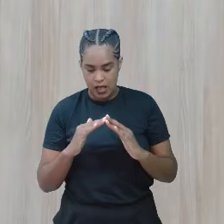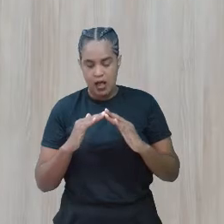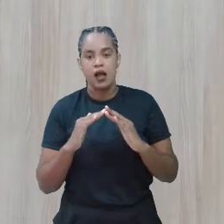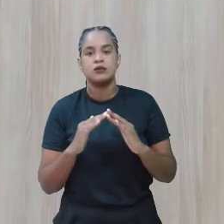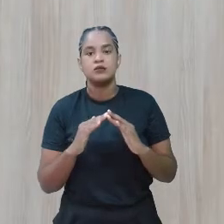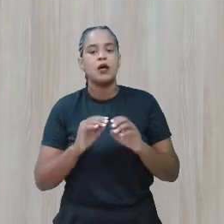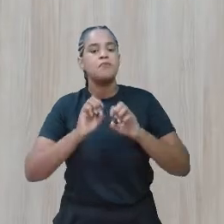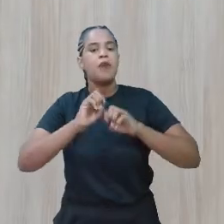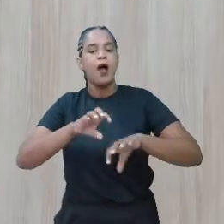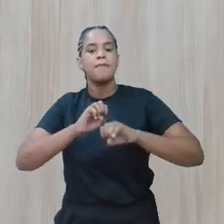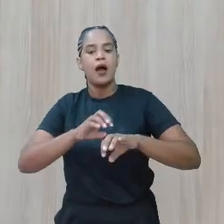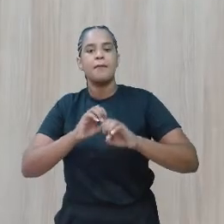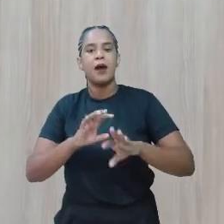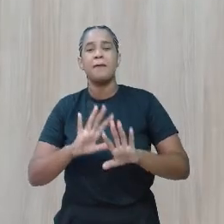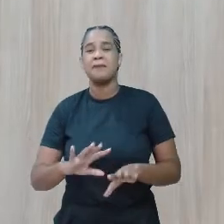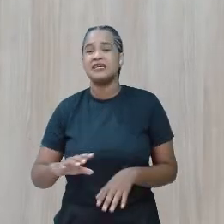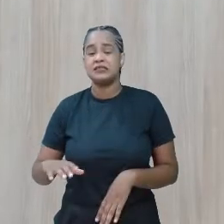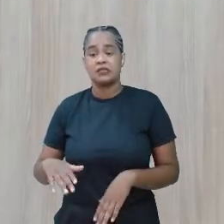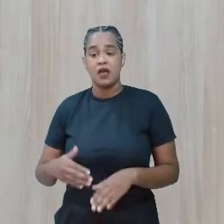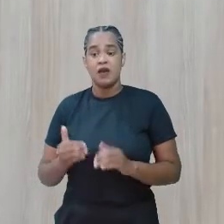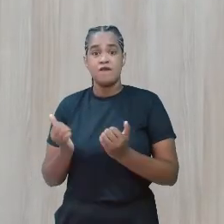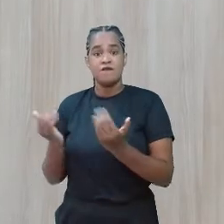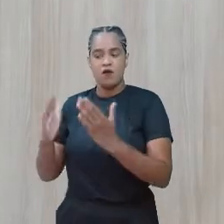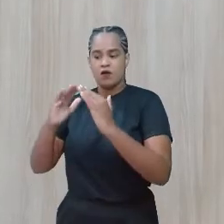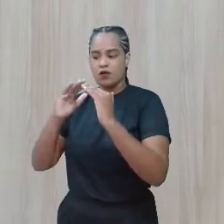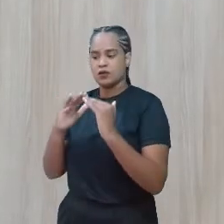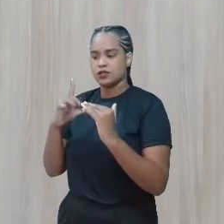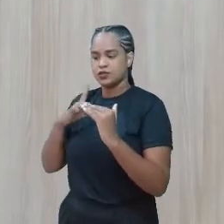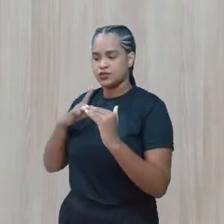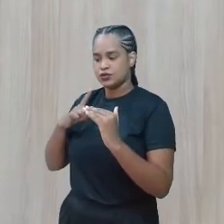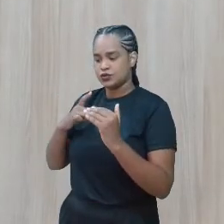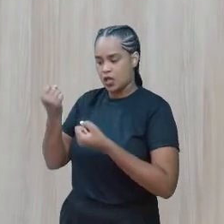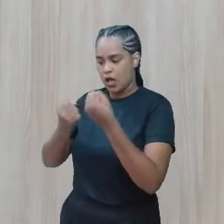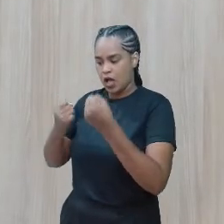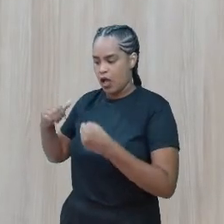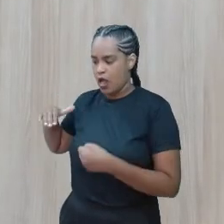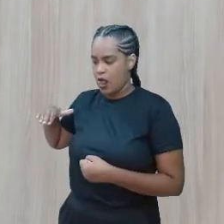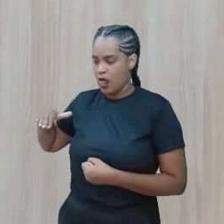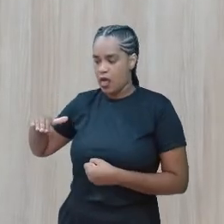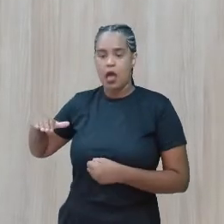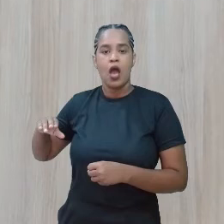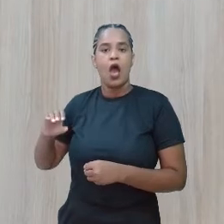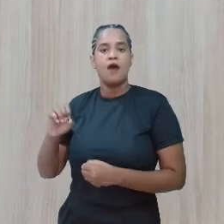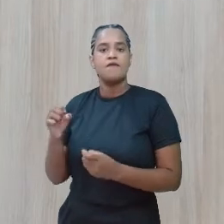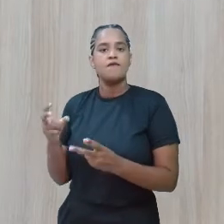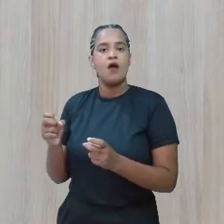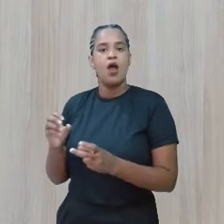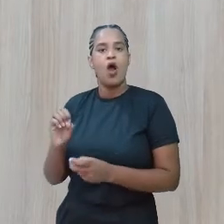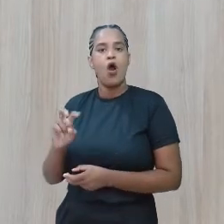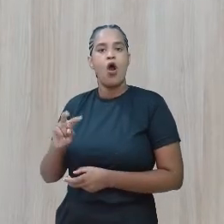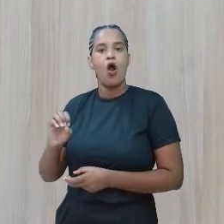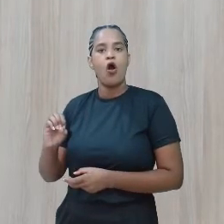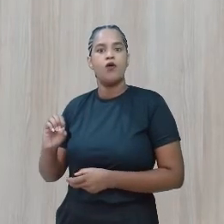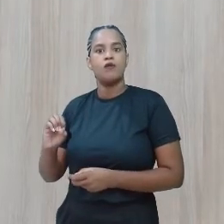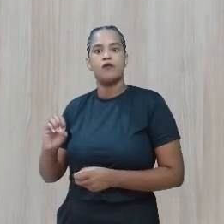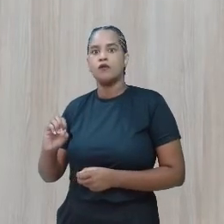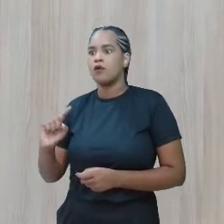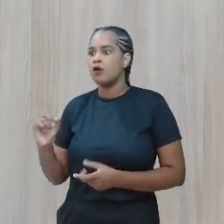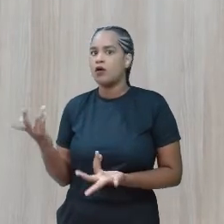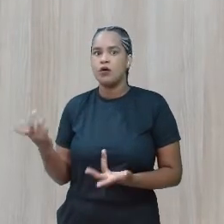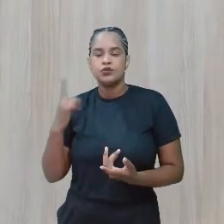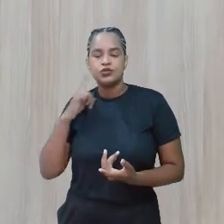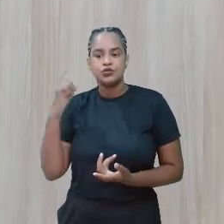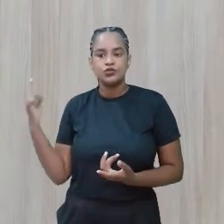furiosa, porque eu tinha que parar um pouquinho para poder eles passarem e eu poder voltar à minha aula.